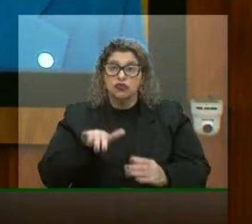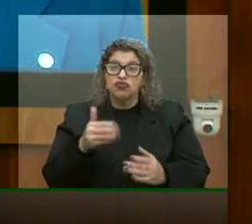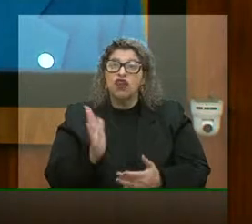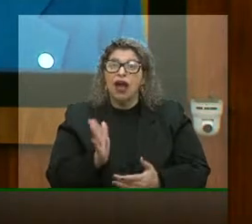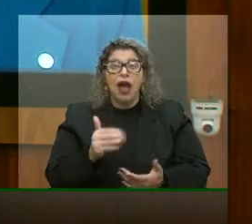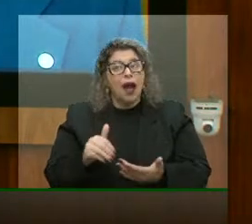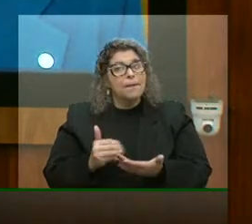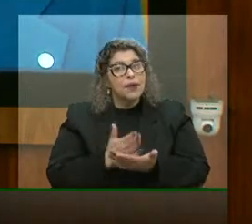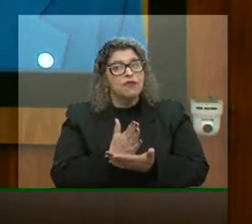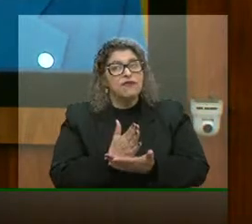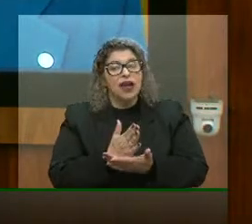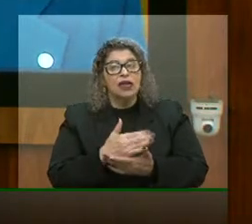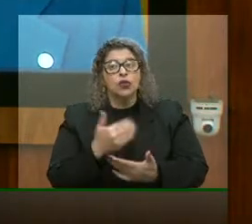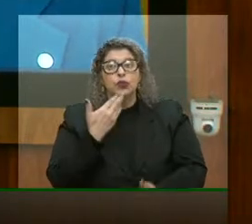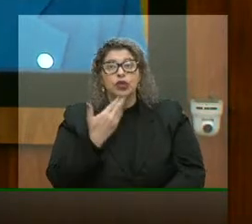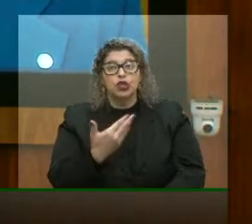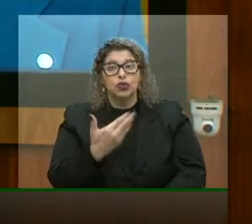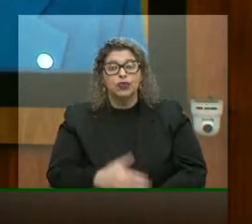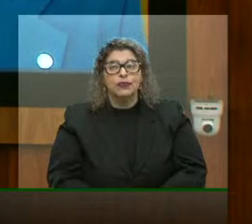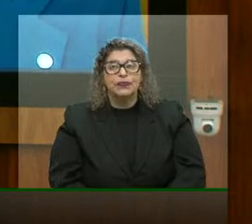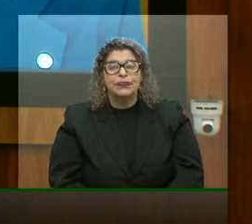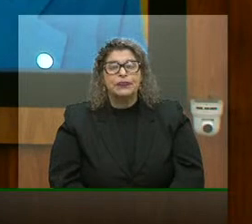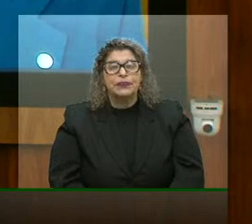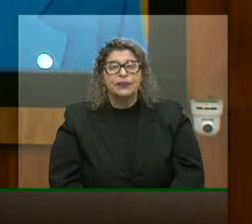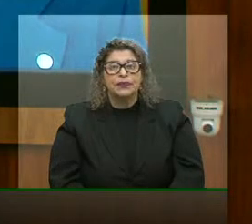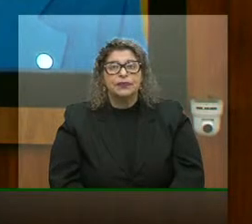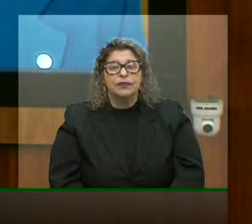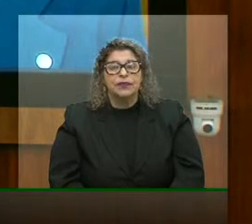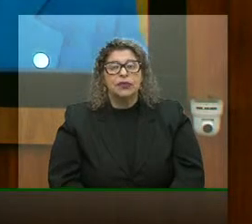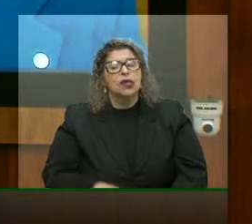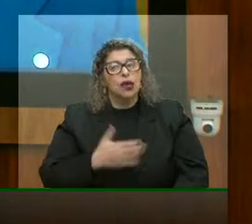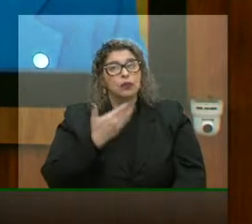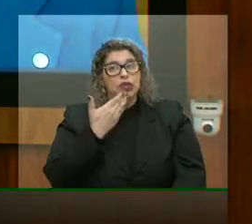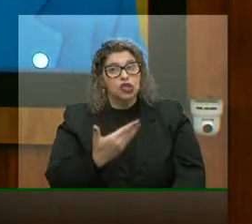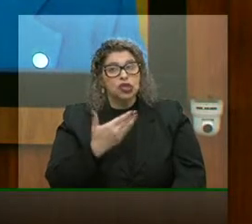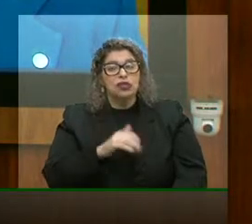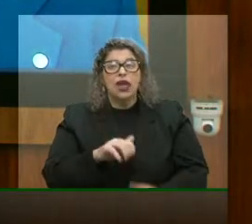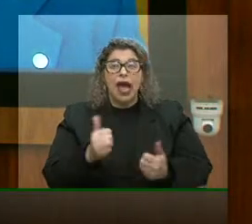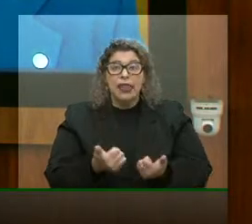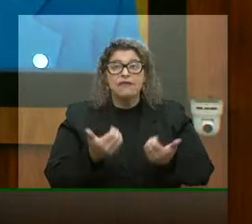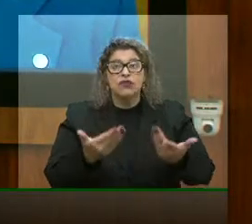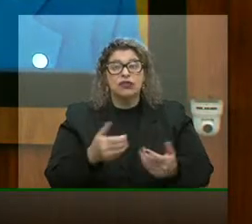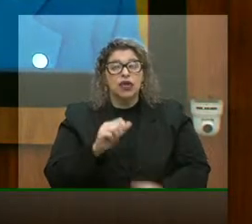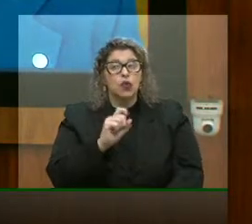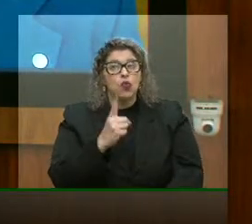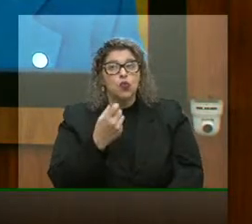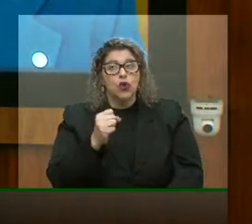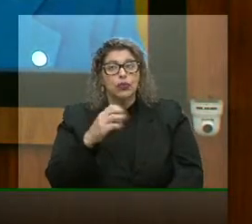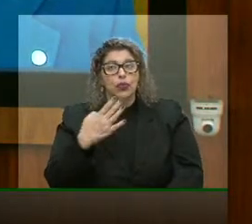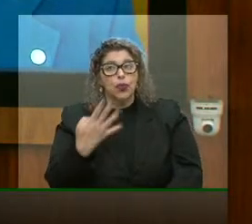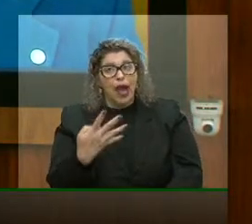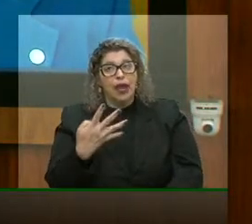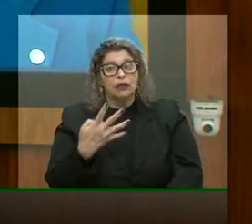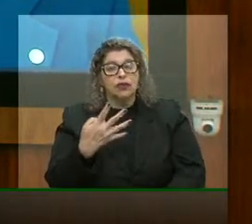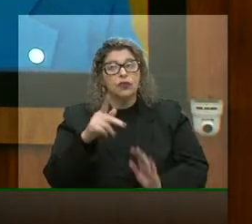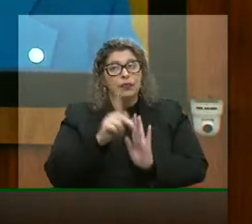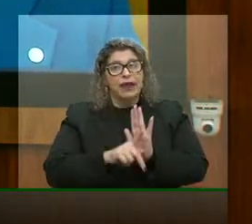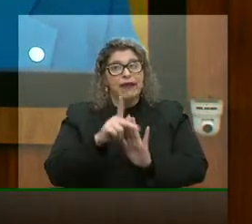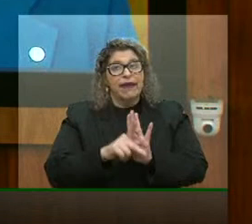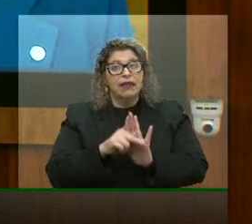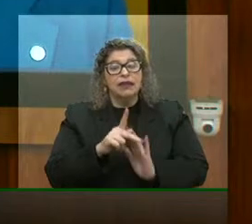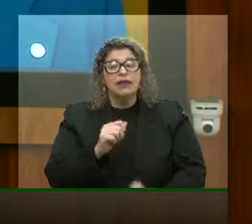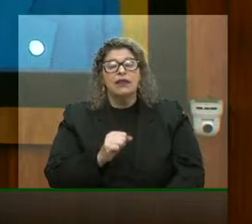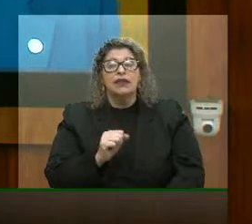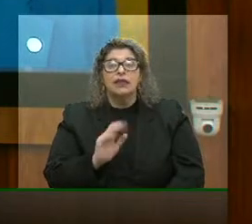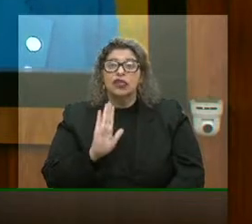Aprovado o requerimento. Portanto, tendo sido solicitada a devolução do PL 184-2020, a qual defiro,